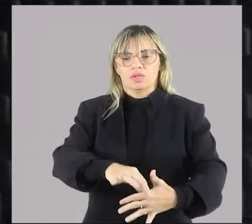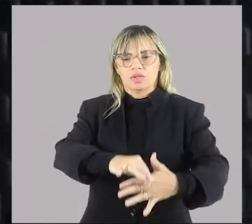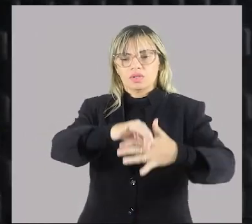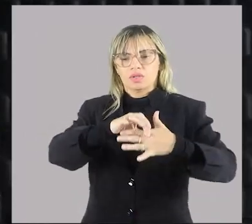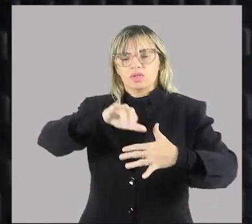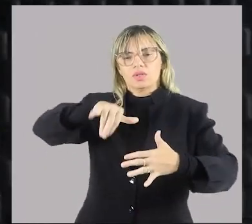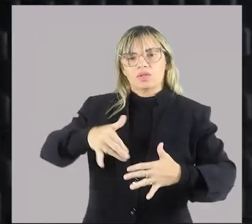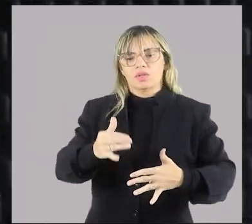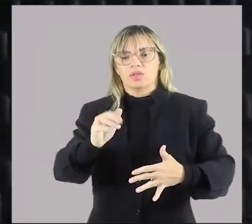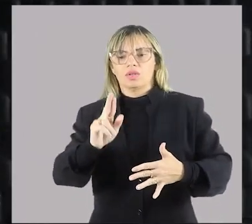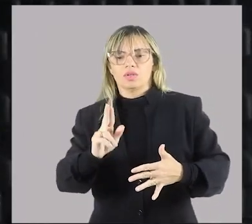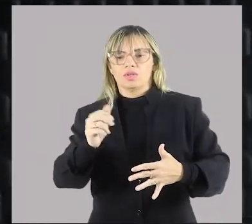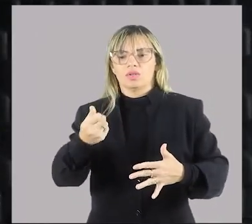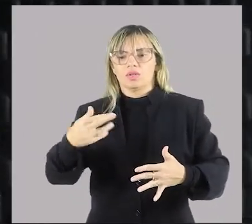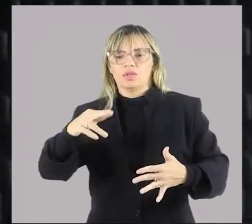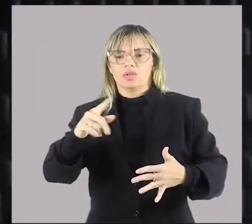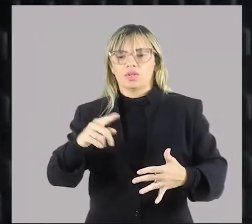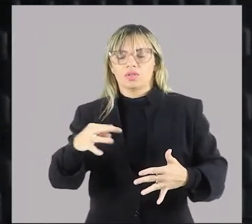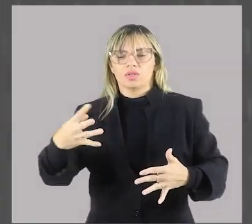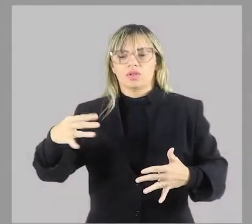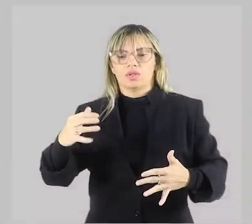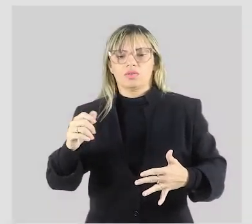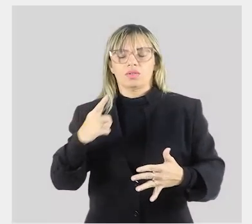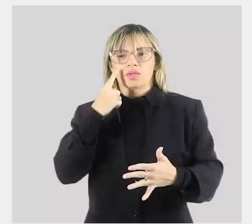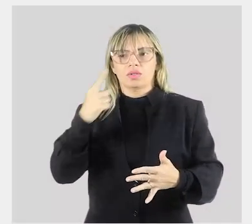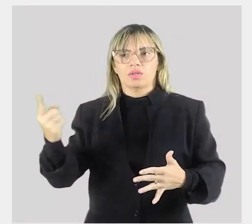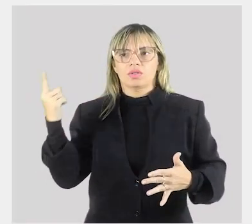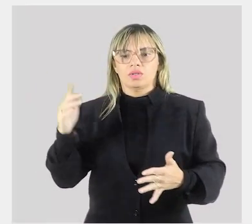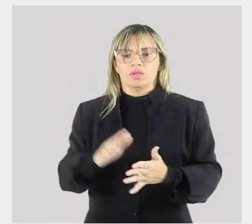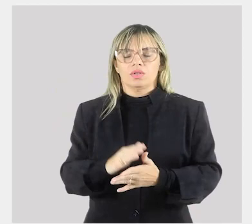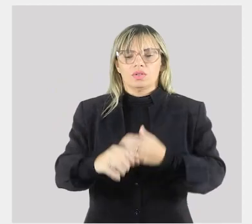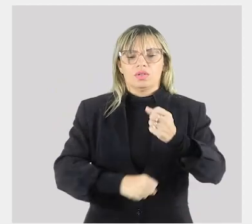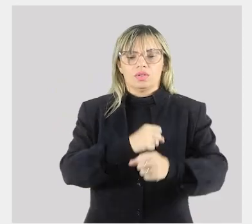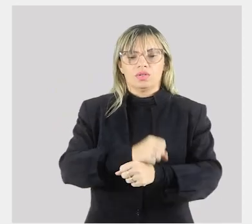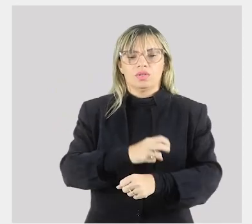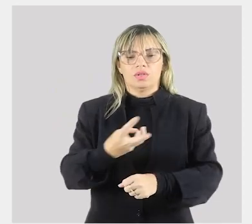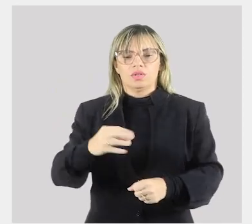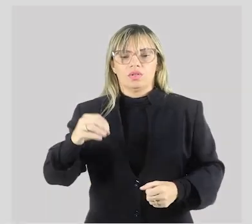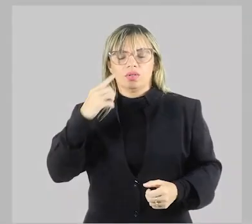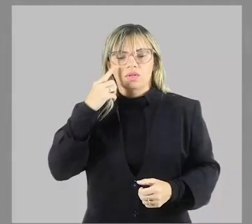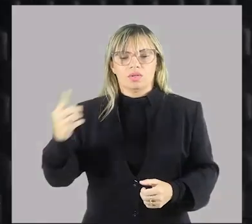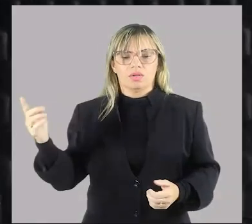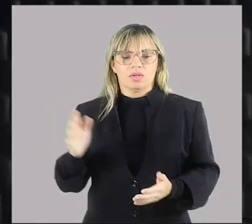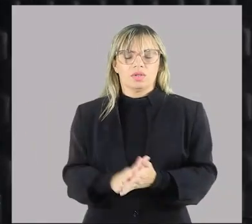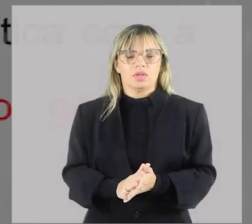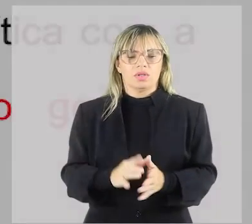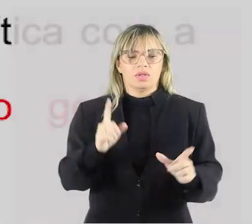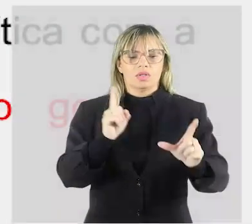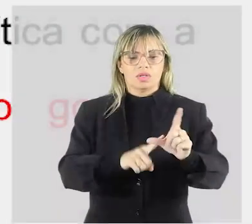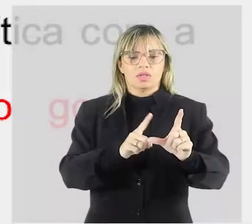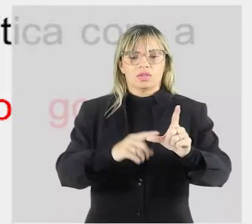Vargas, os chamados liberais, nos anos 30, deve ser entendida como o quê? Deve ser entendida como um compromisso